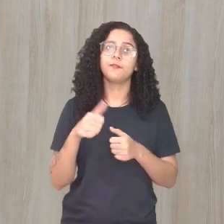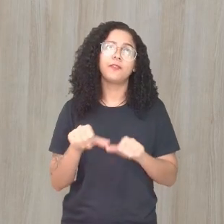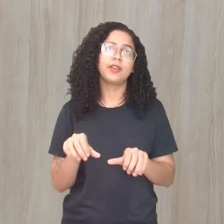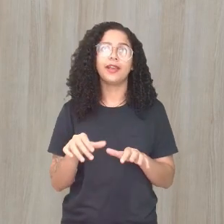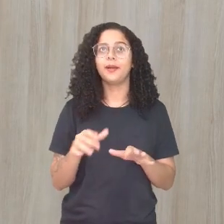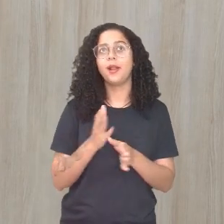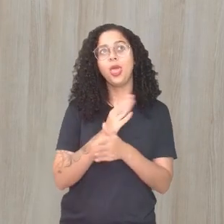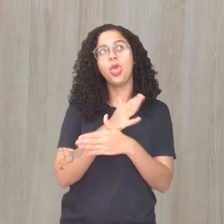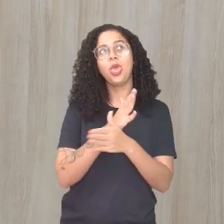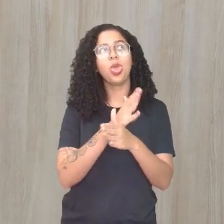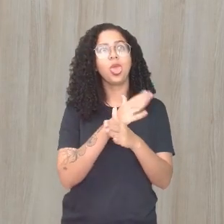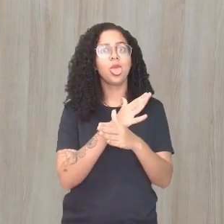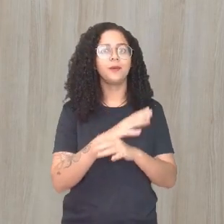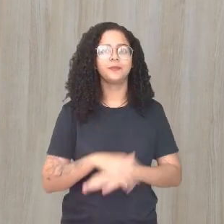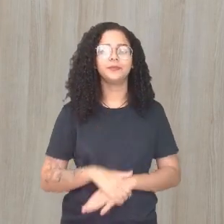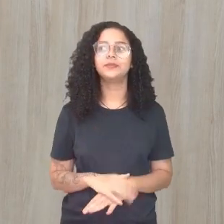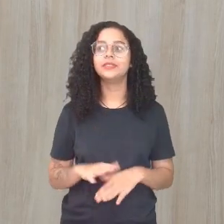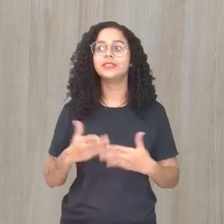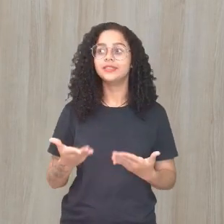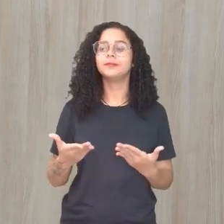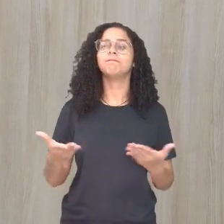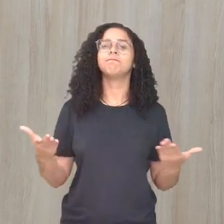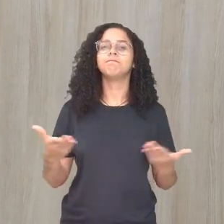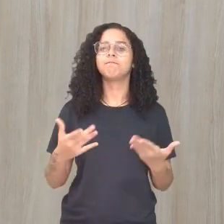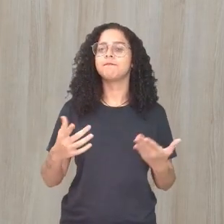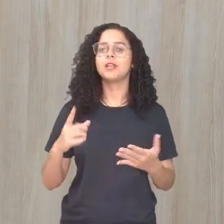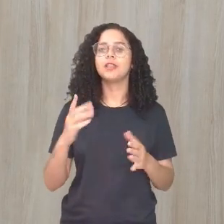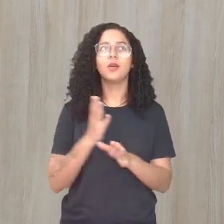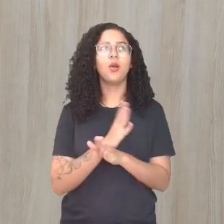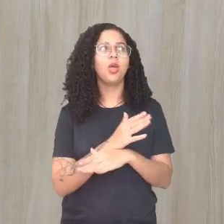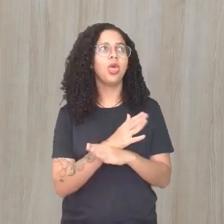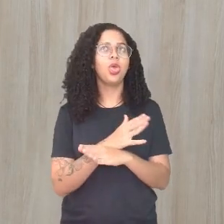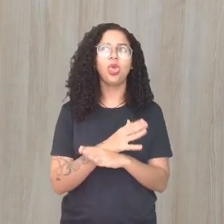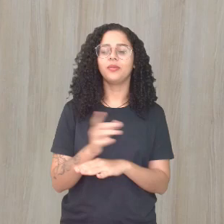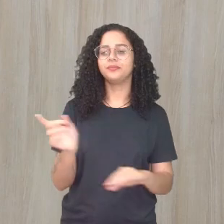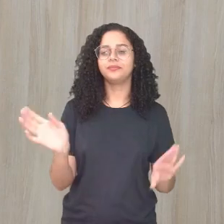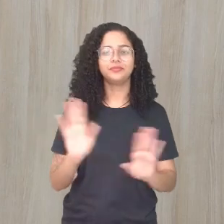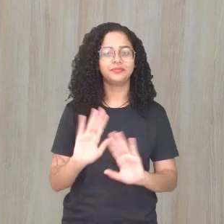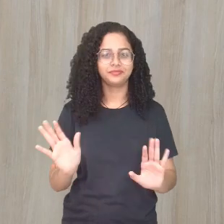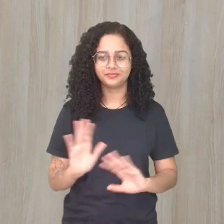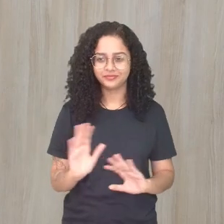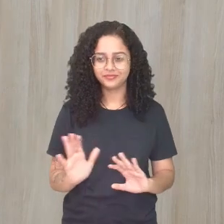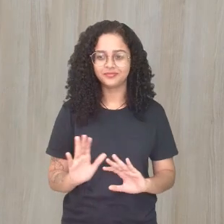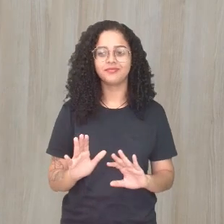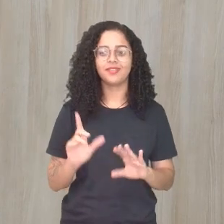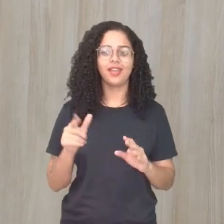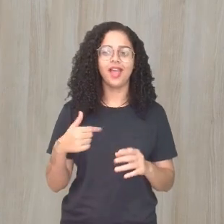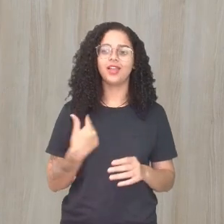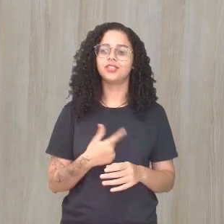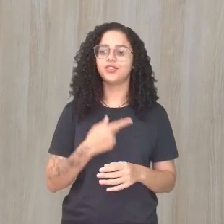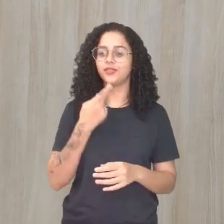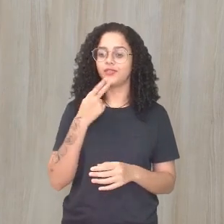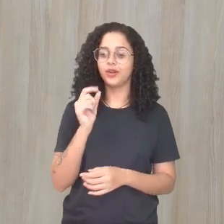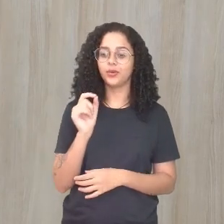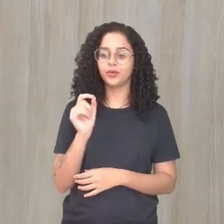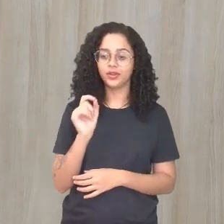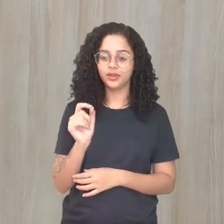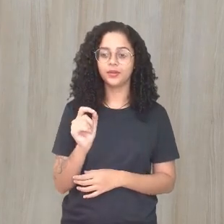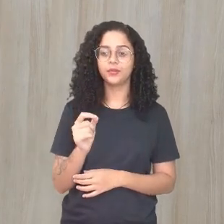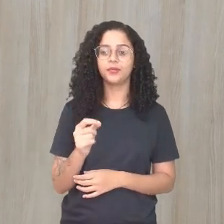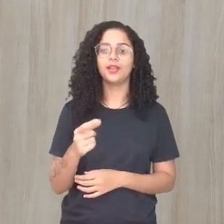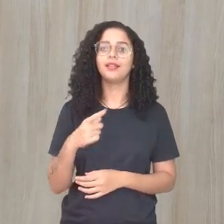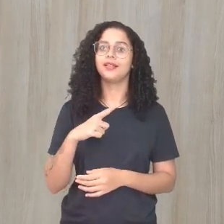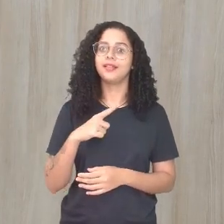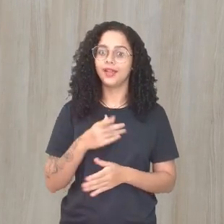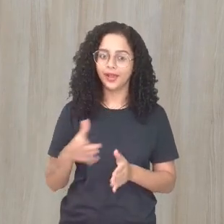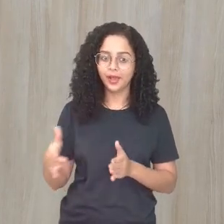se abestalhando, né? Então, nesse sentido, não se abestalhe e, como a gente diz, né? Tome